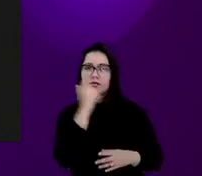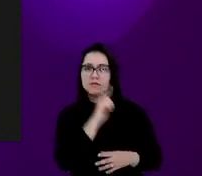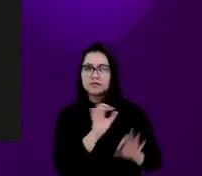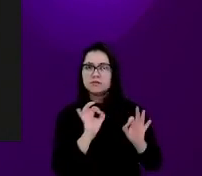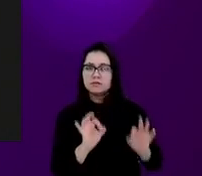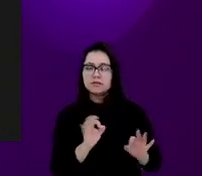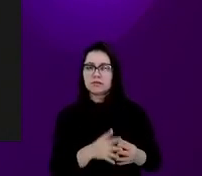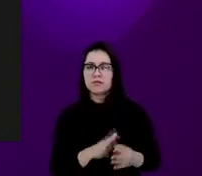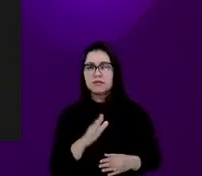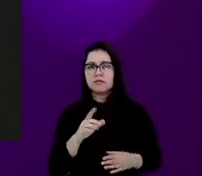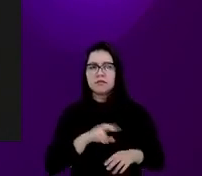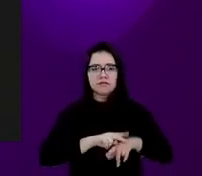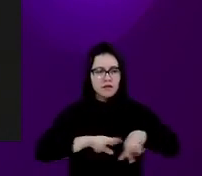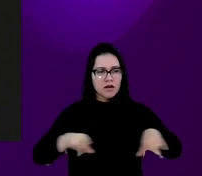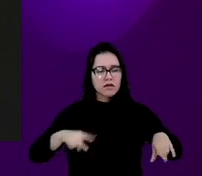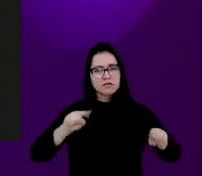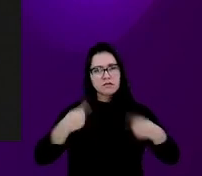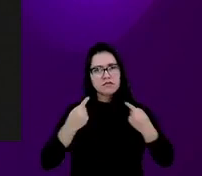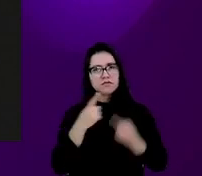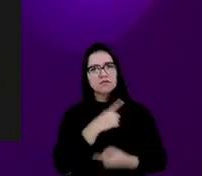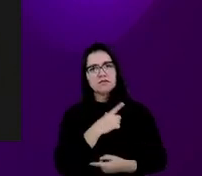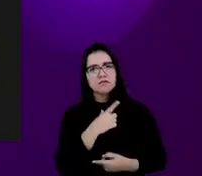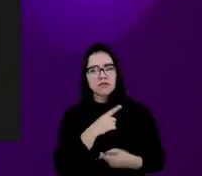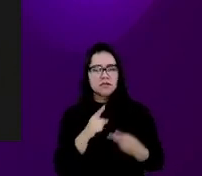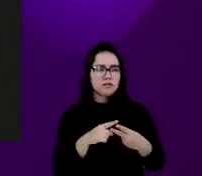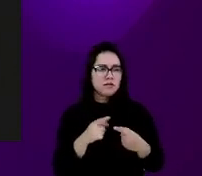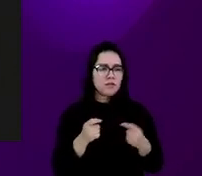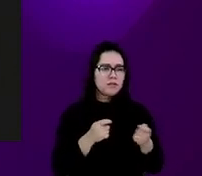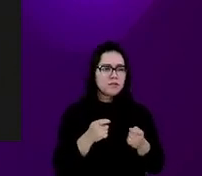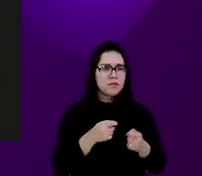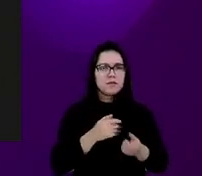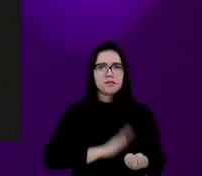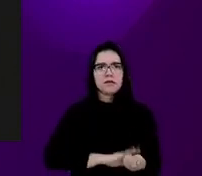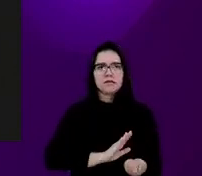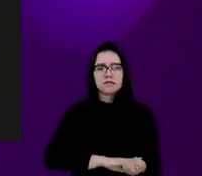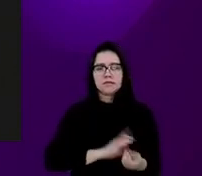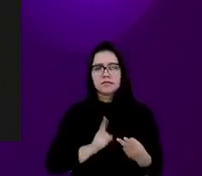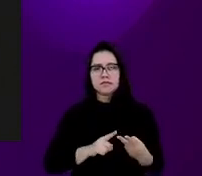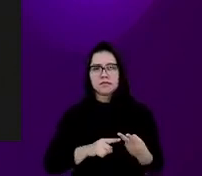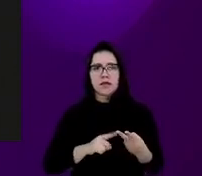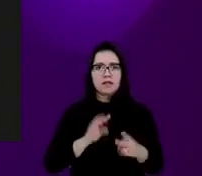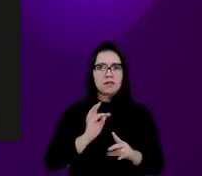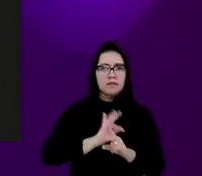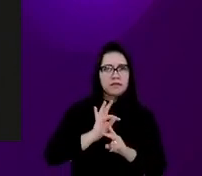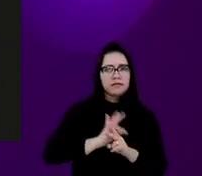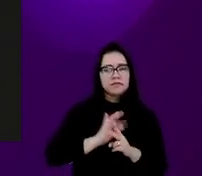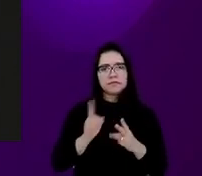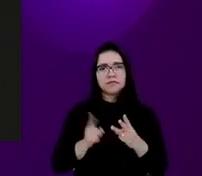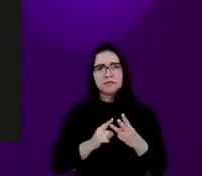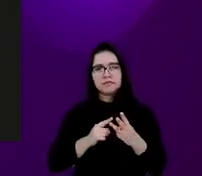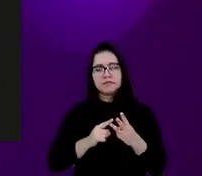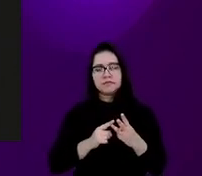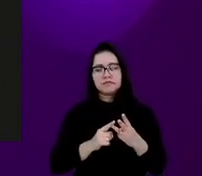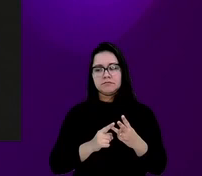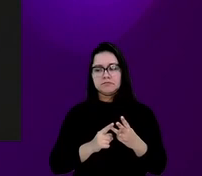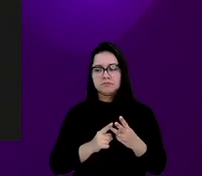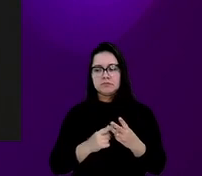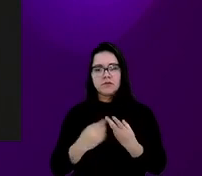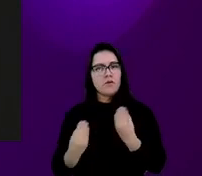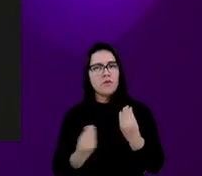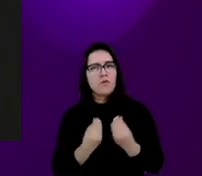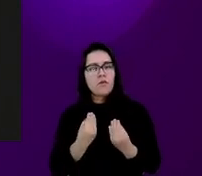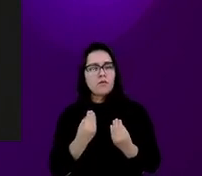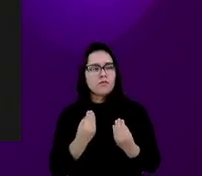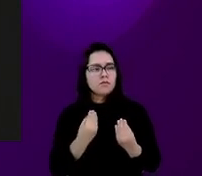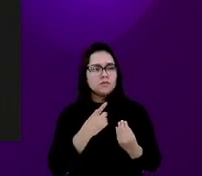tinha vários desafios ali. Era controle de pressão, controle de temperatura, como fazer essa